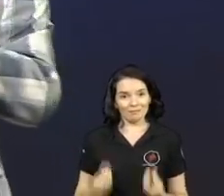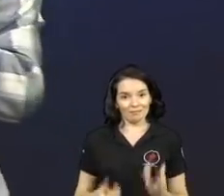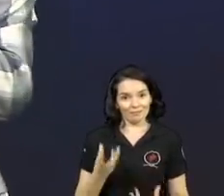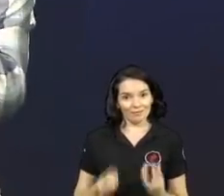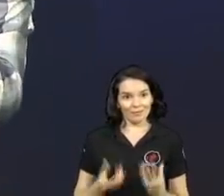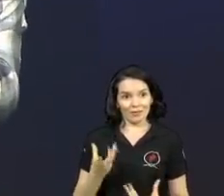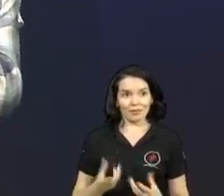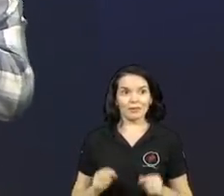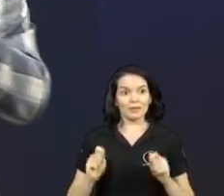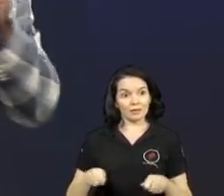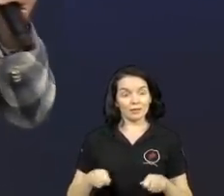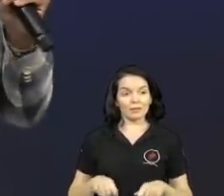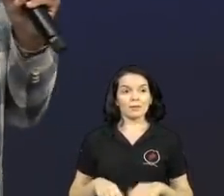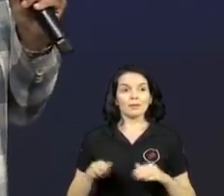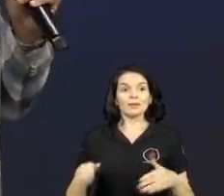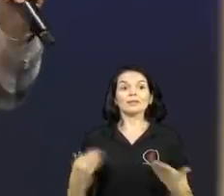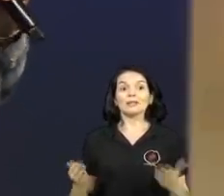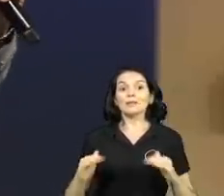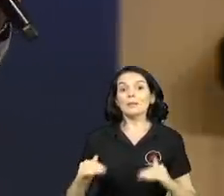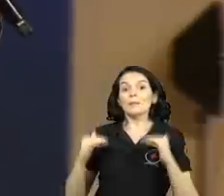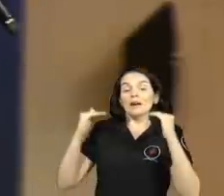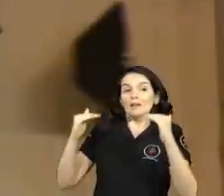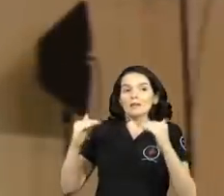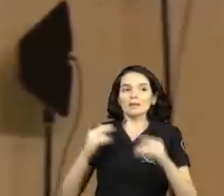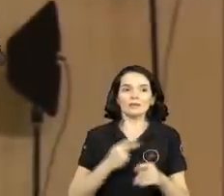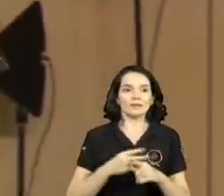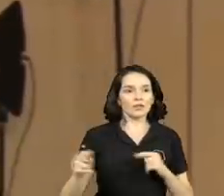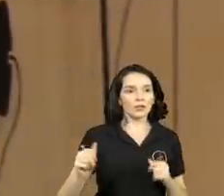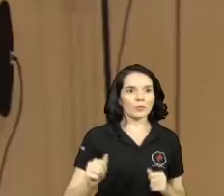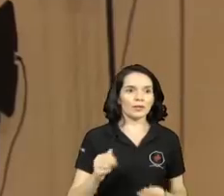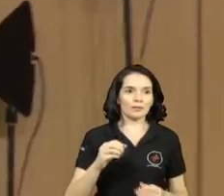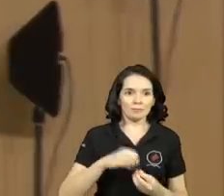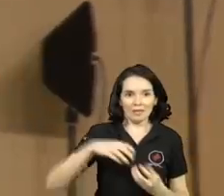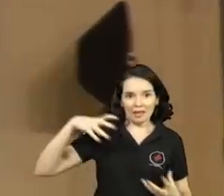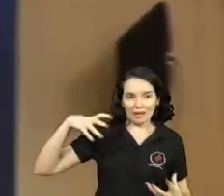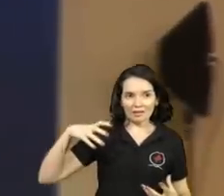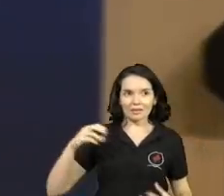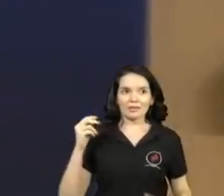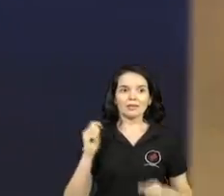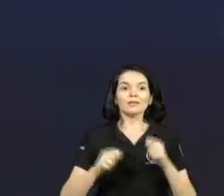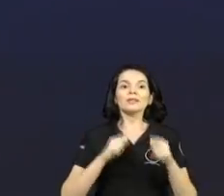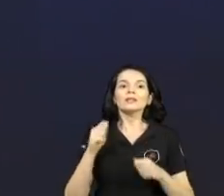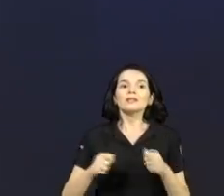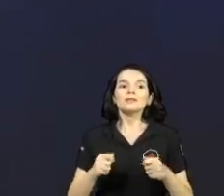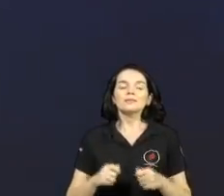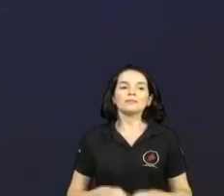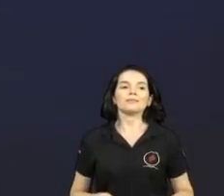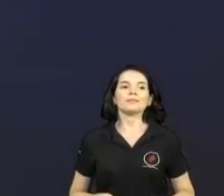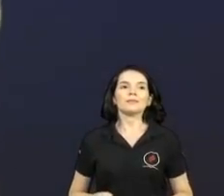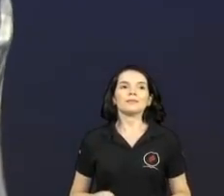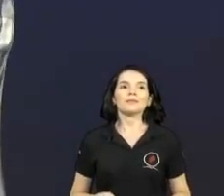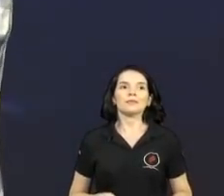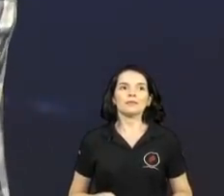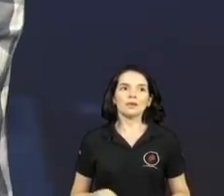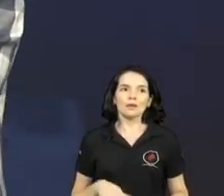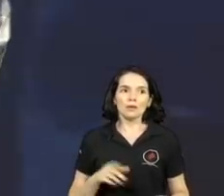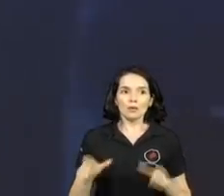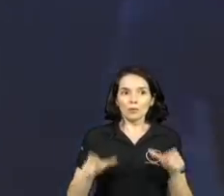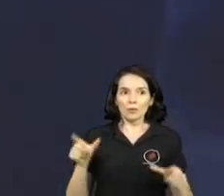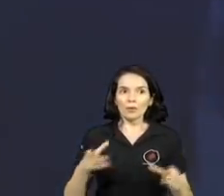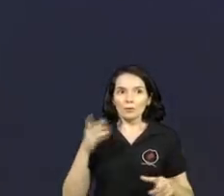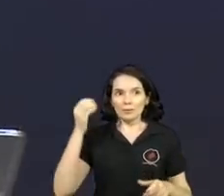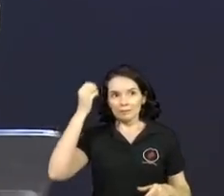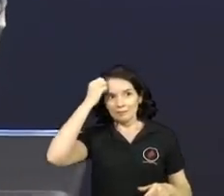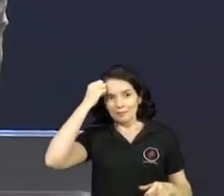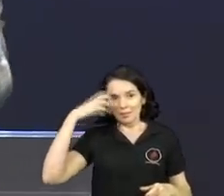Então a maior de todas as vitórias, o maior de todos os milagres, é quando o homem se arrepende dos seus pecados, reconhece Jesus